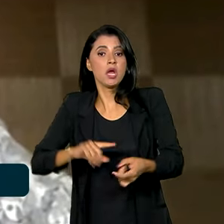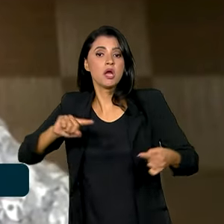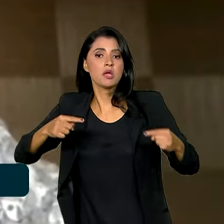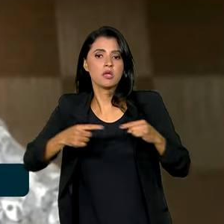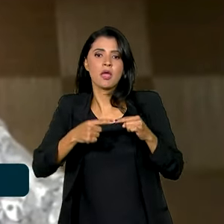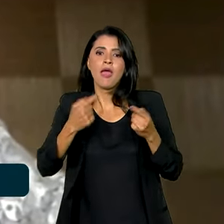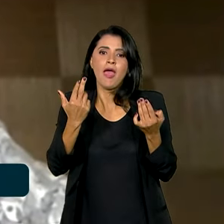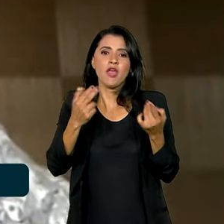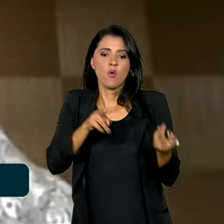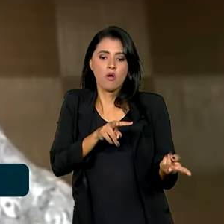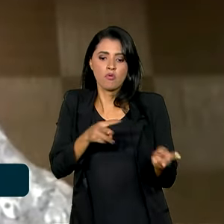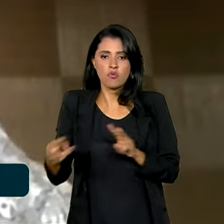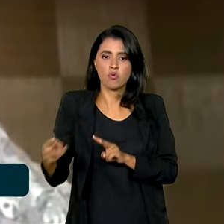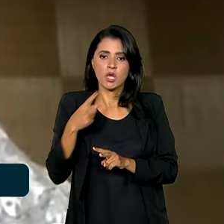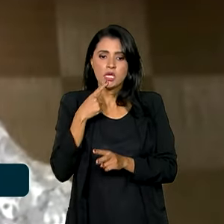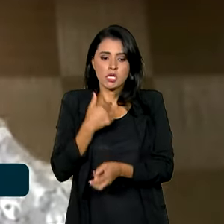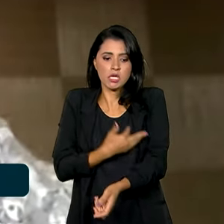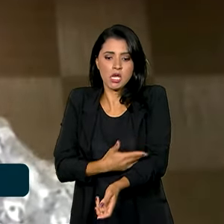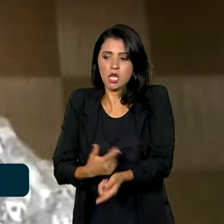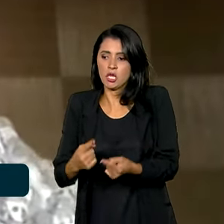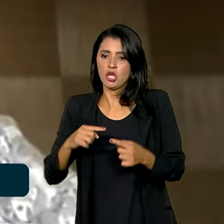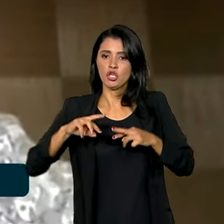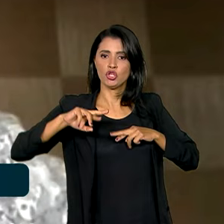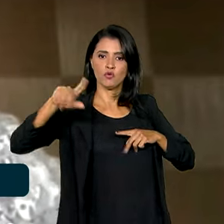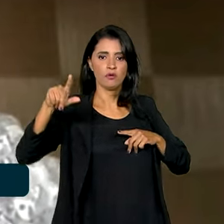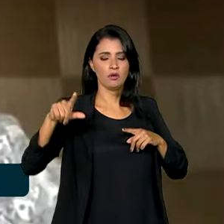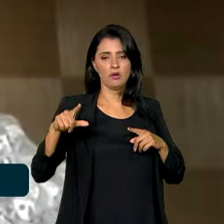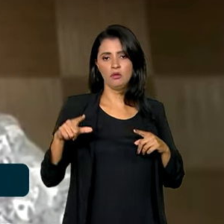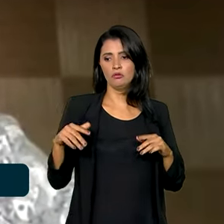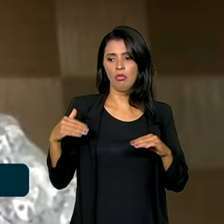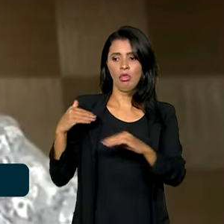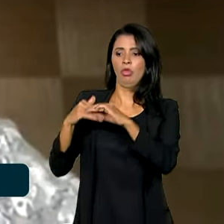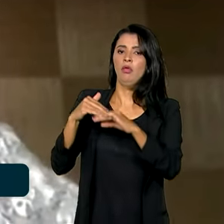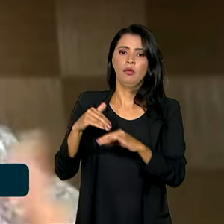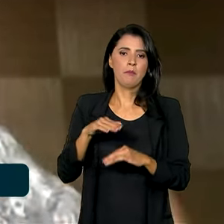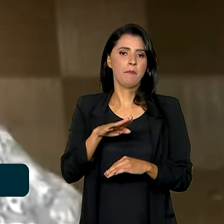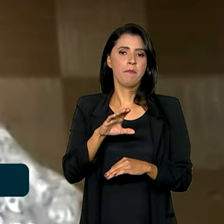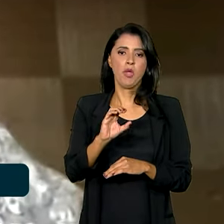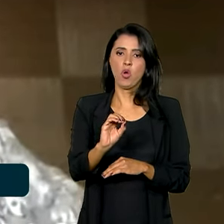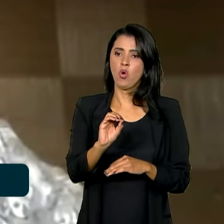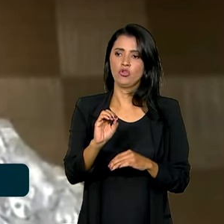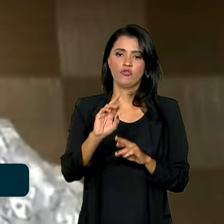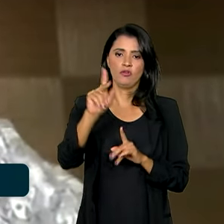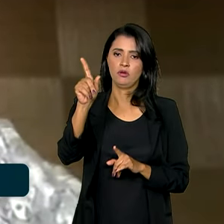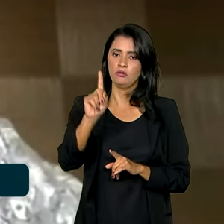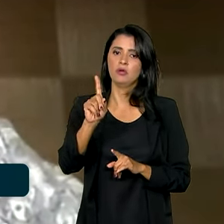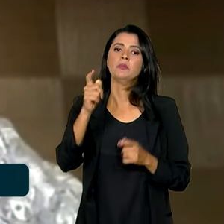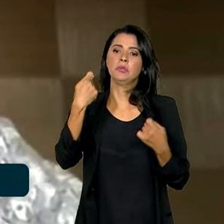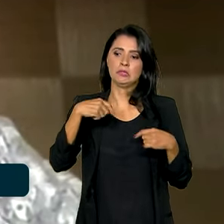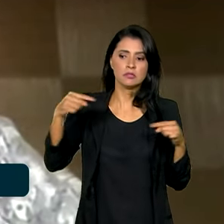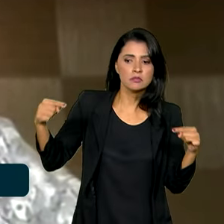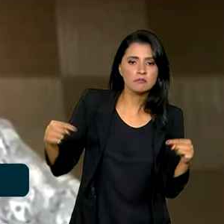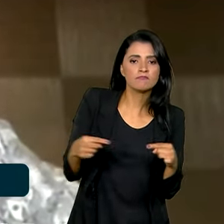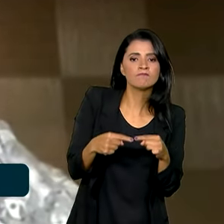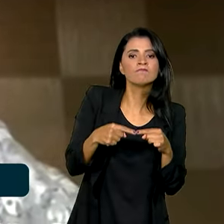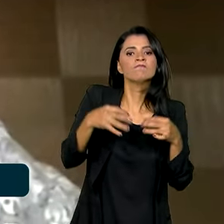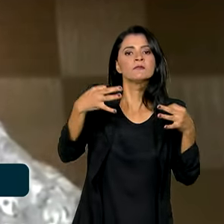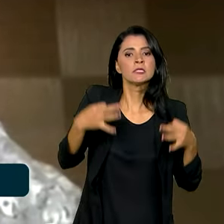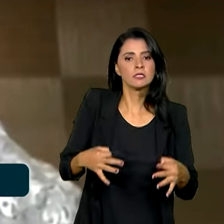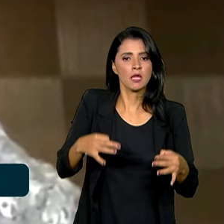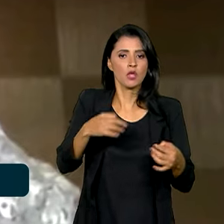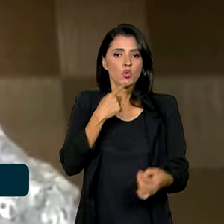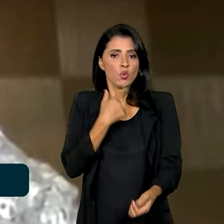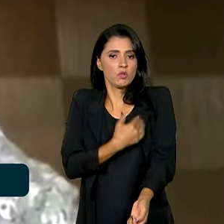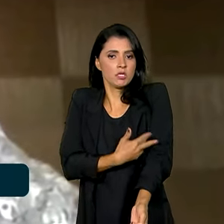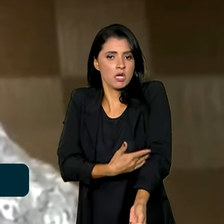transfusão sanguínea, né? Você não pode transfundir contra a barreira do sistema ABO. Então, a gente tem que fazer essa identidade do sistema sanguíneo. Outra